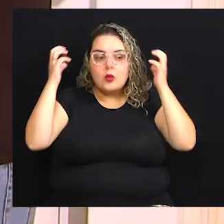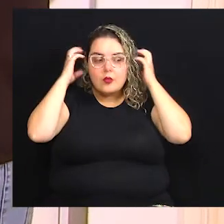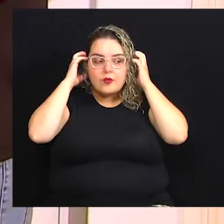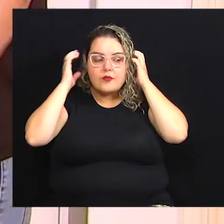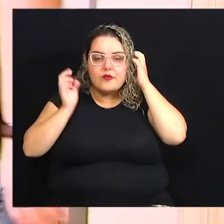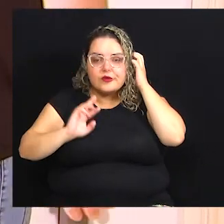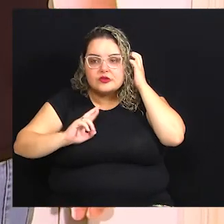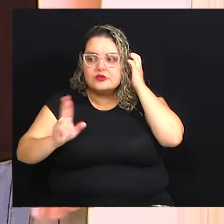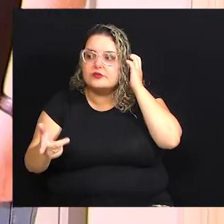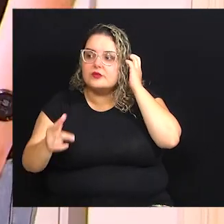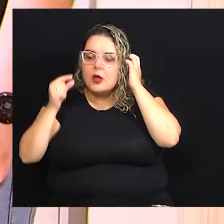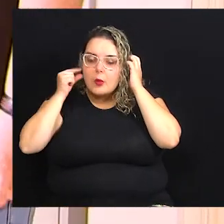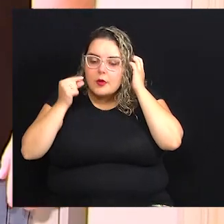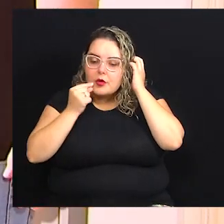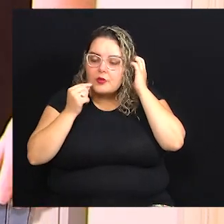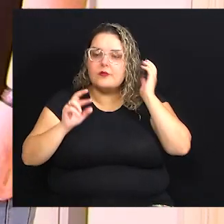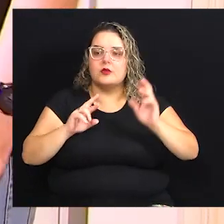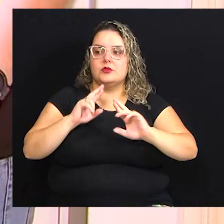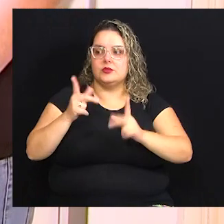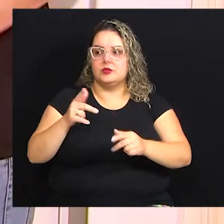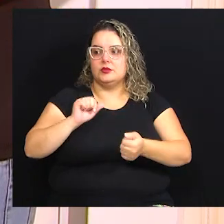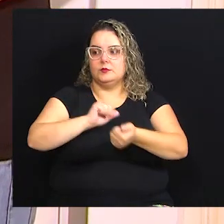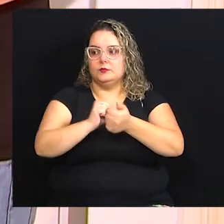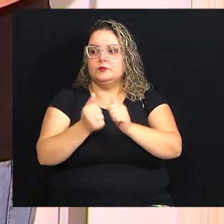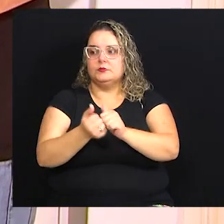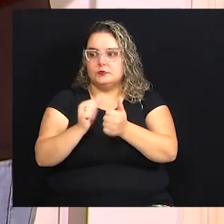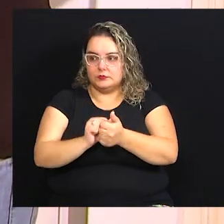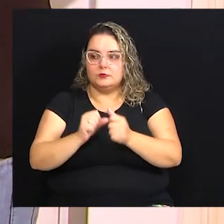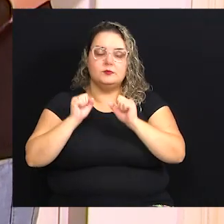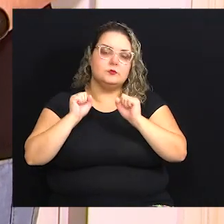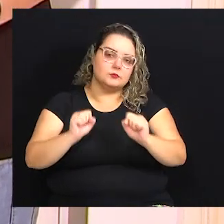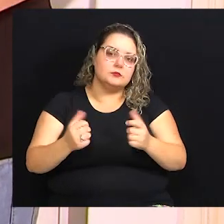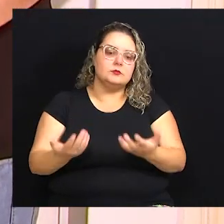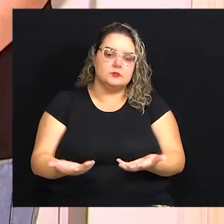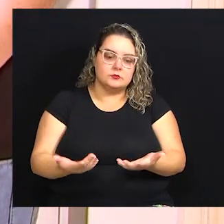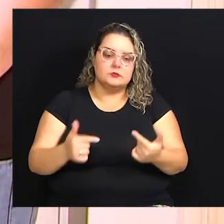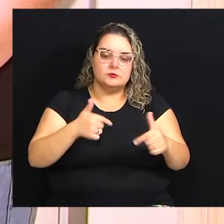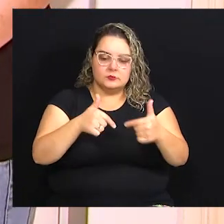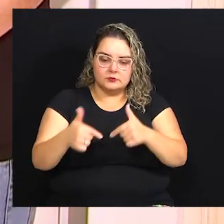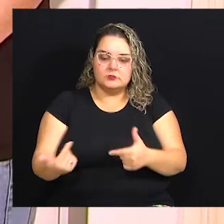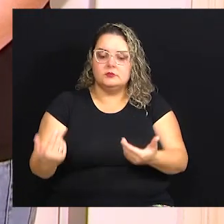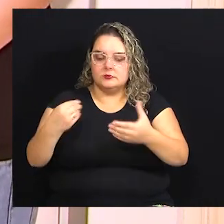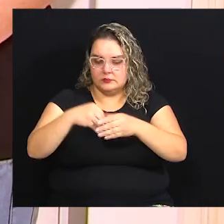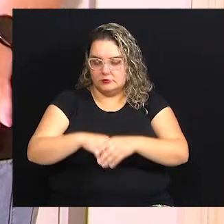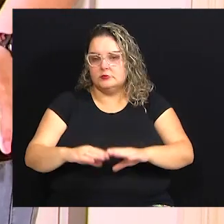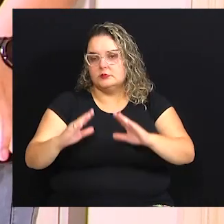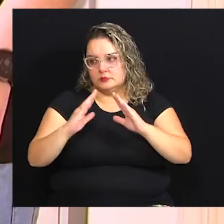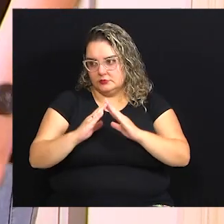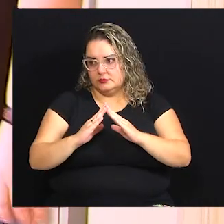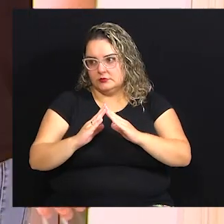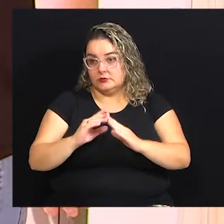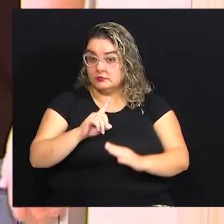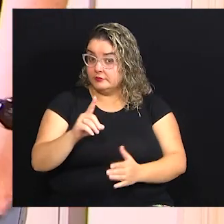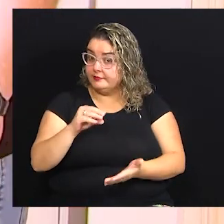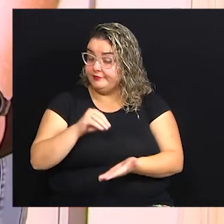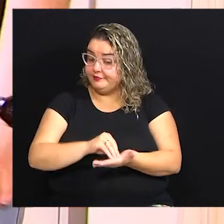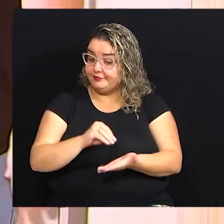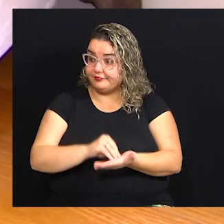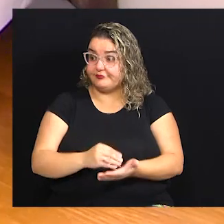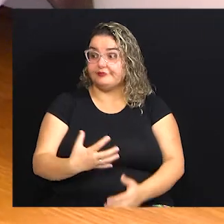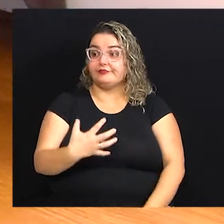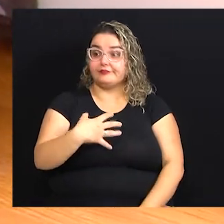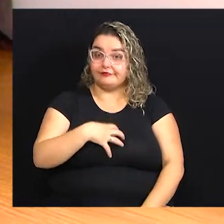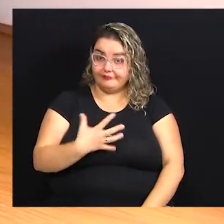ouvido diferente. Então eu estou fazendo esse tipo de adaptação para poder trabalhar bem em casa e não sentir falta lá do